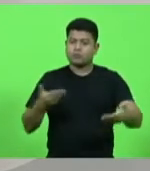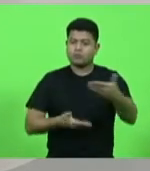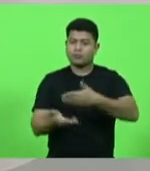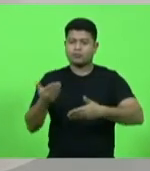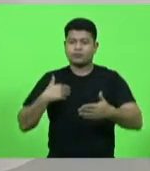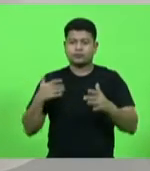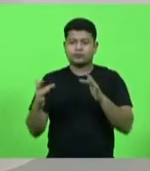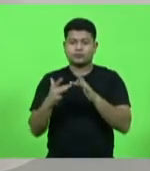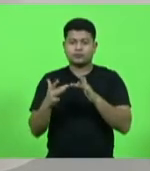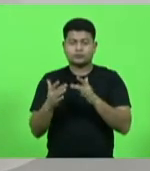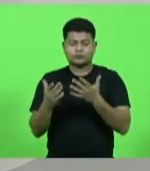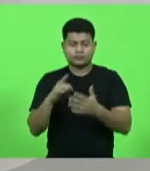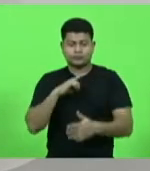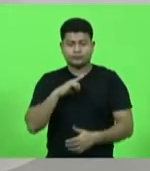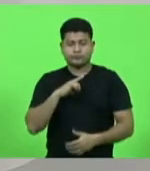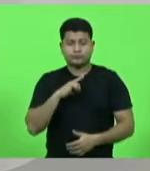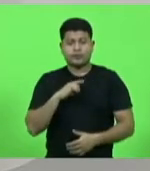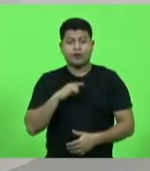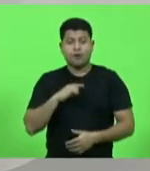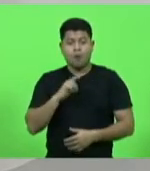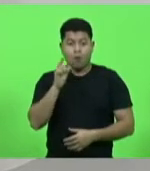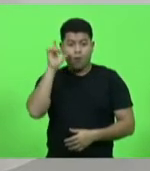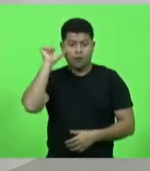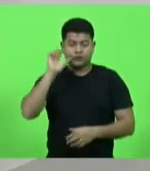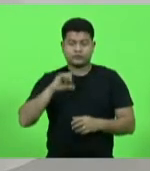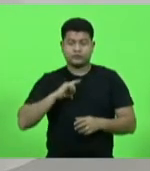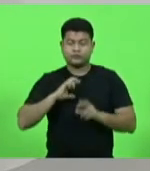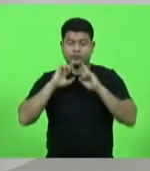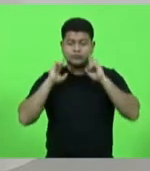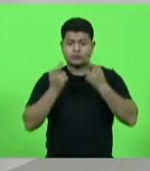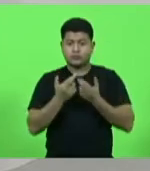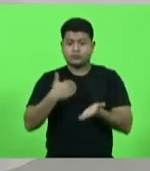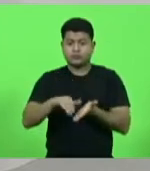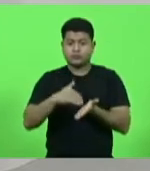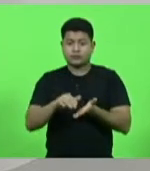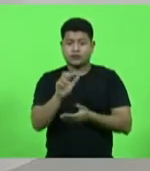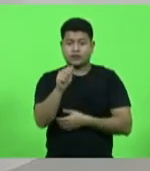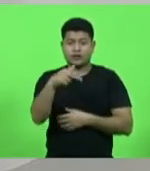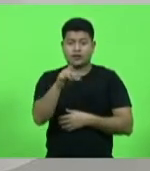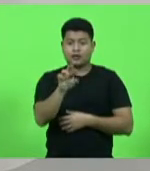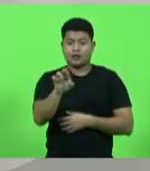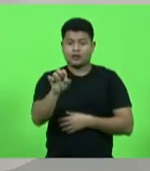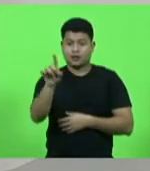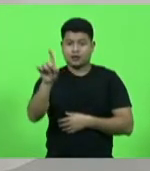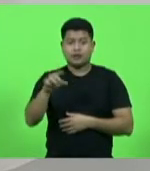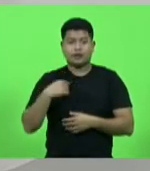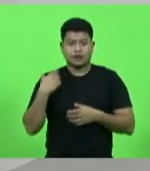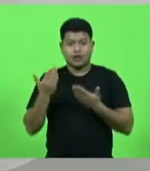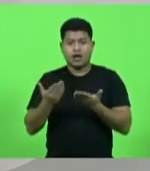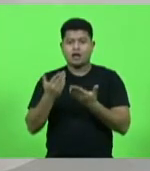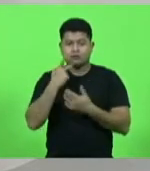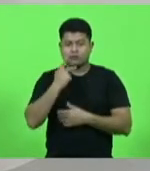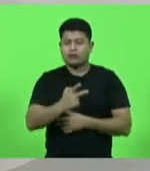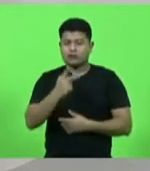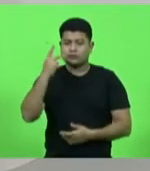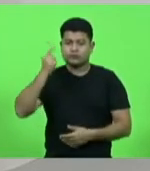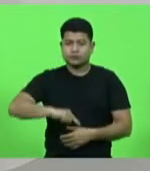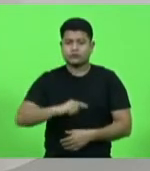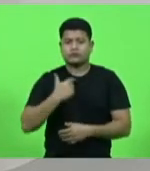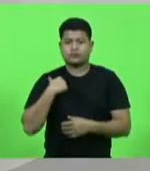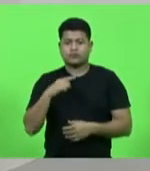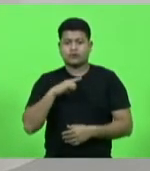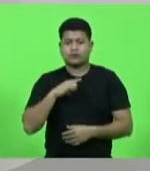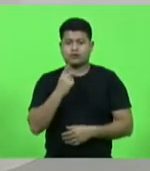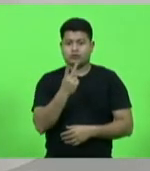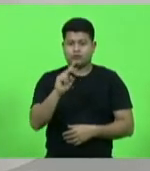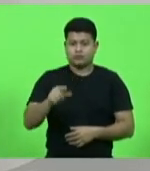Dizer que eu tive também ontem em audiência com o secretário André a confirmação do convênio de 2,5 milhões para suprir